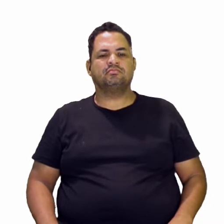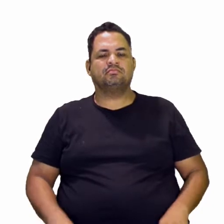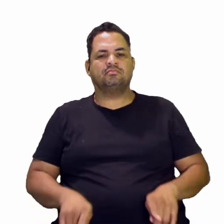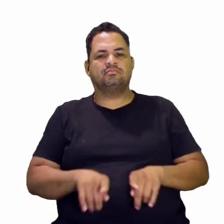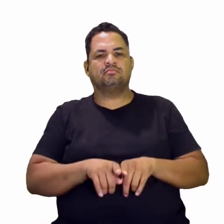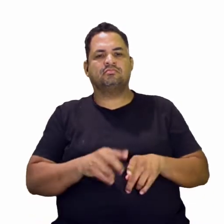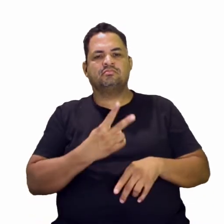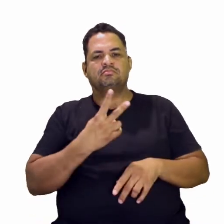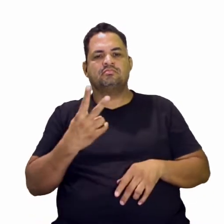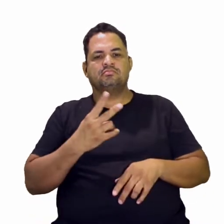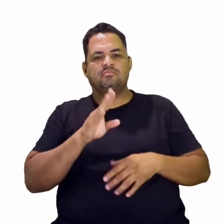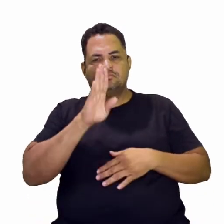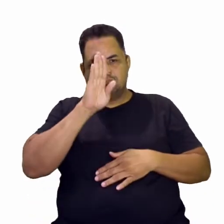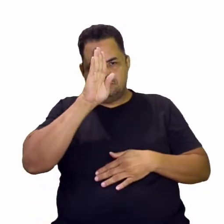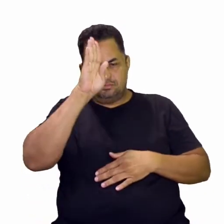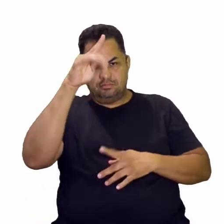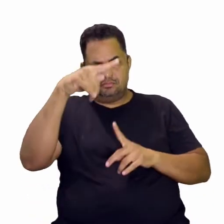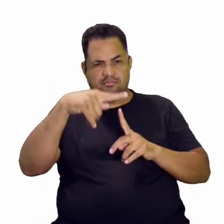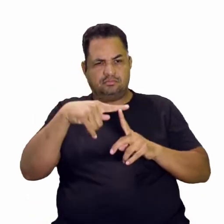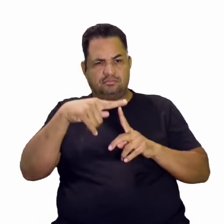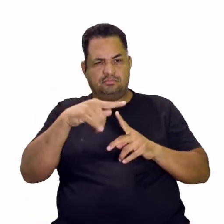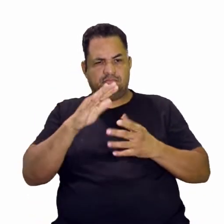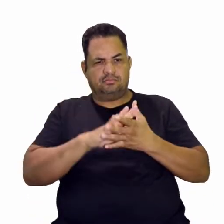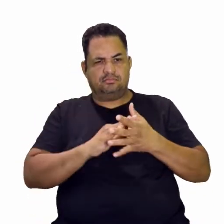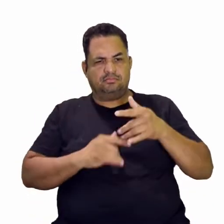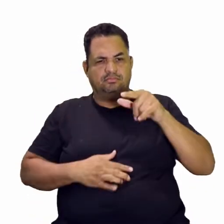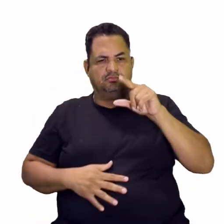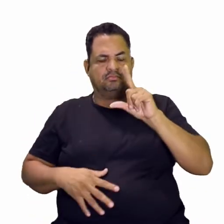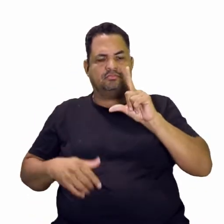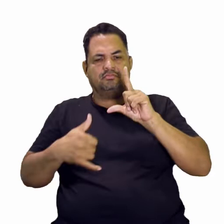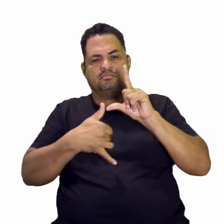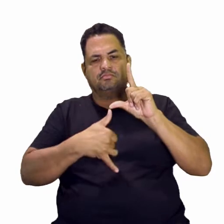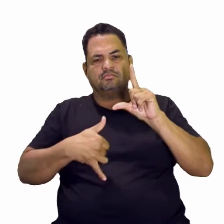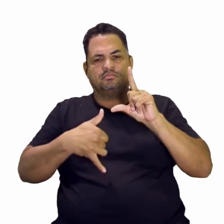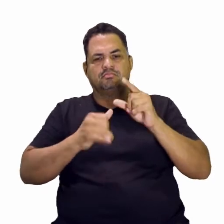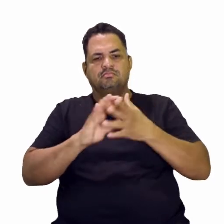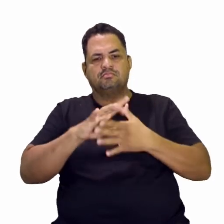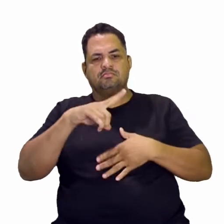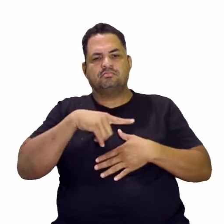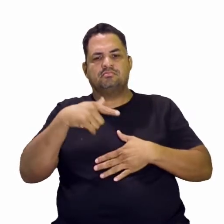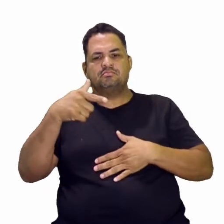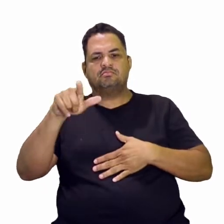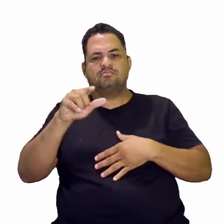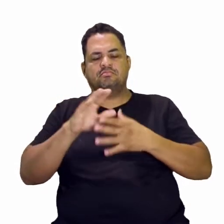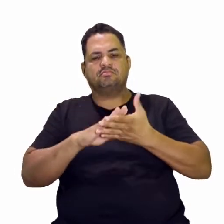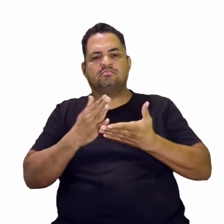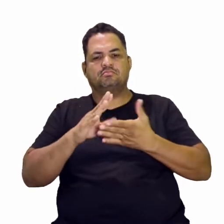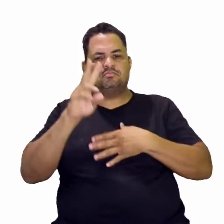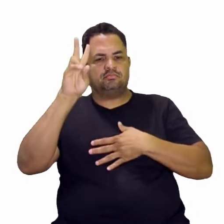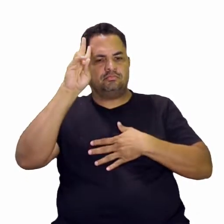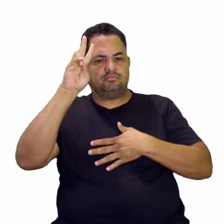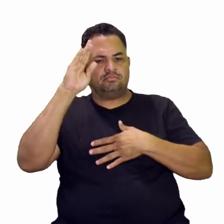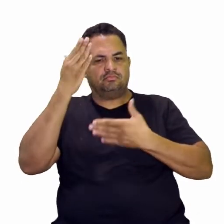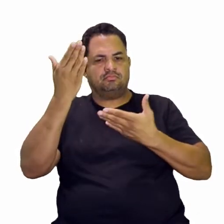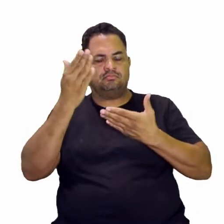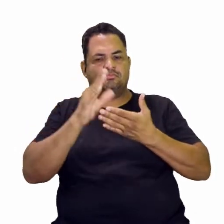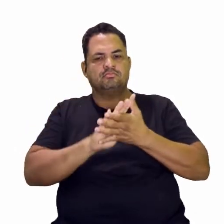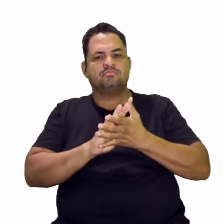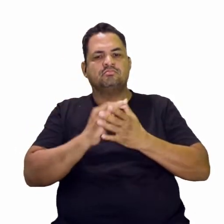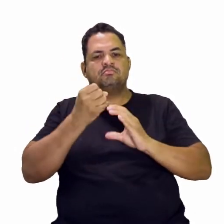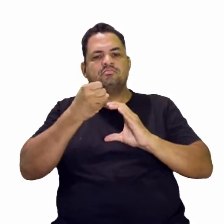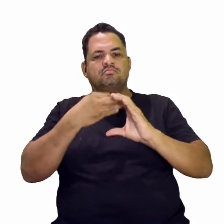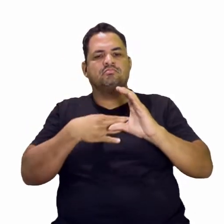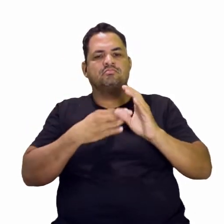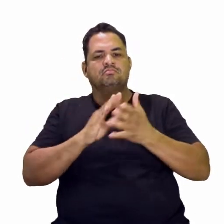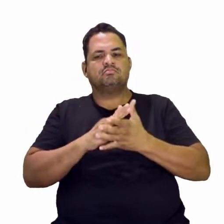Além desses dois tipos fundamentais de lipídios, gorduras e óleos, existem outros que devem ser lembrados pelas funções